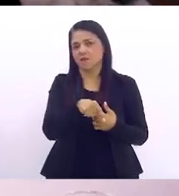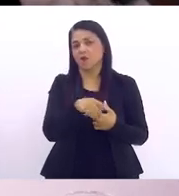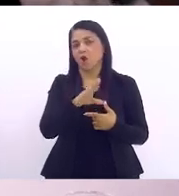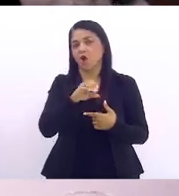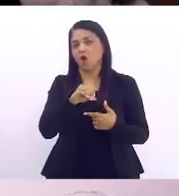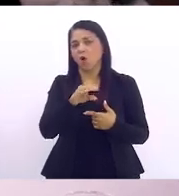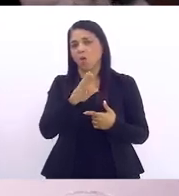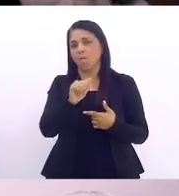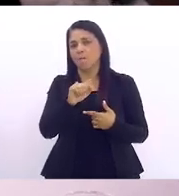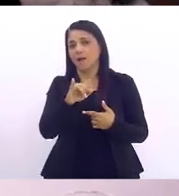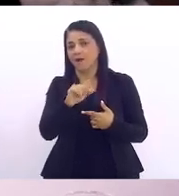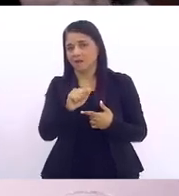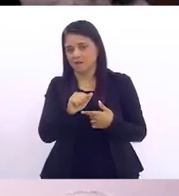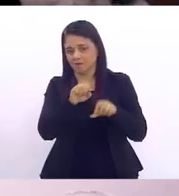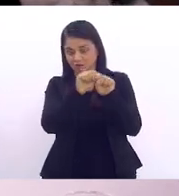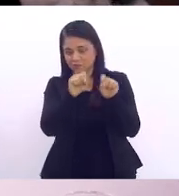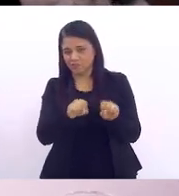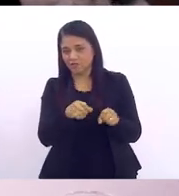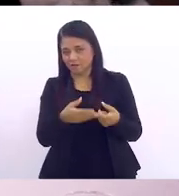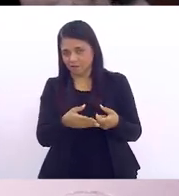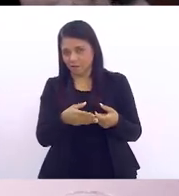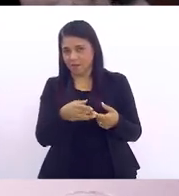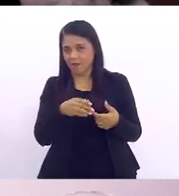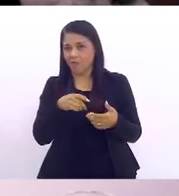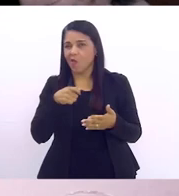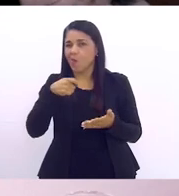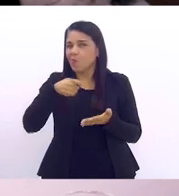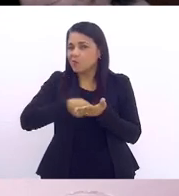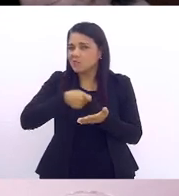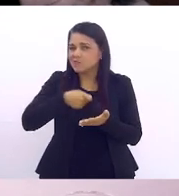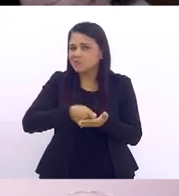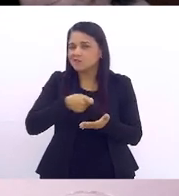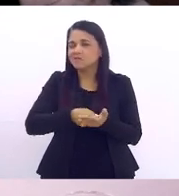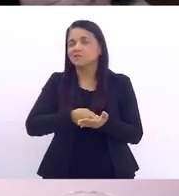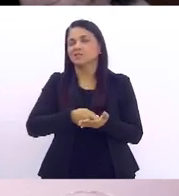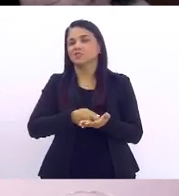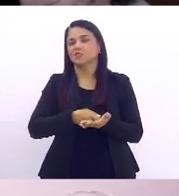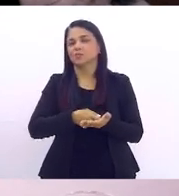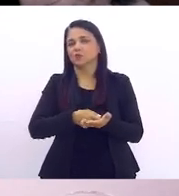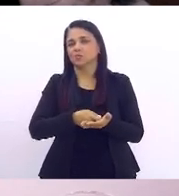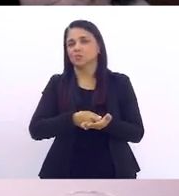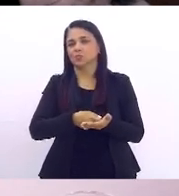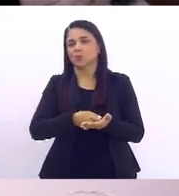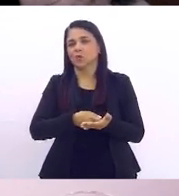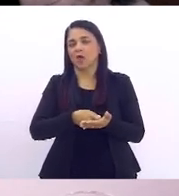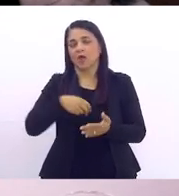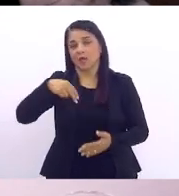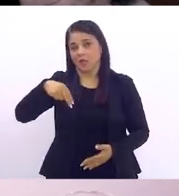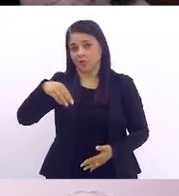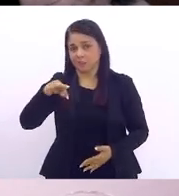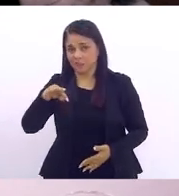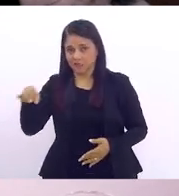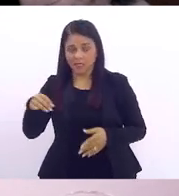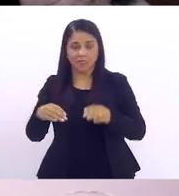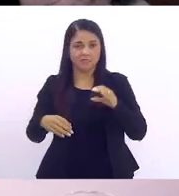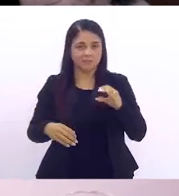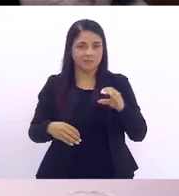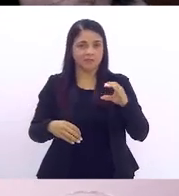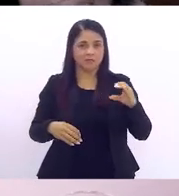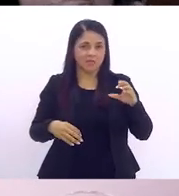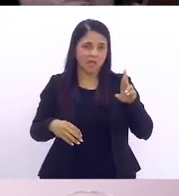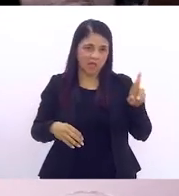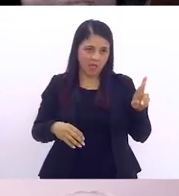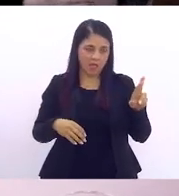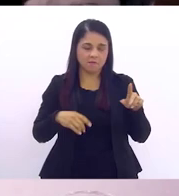sistema eu eu eu eu insisto que o ponto não não não digo que nem a ntt nem a CCR estejam agindo